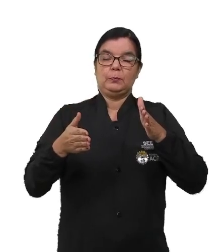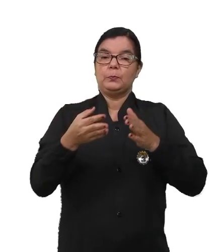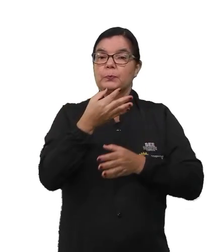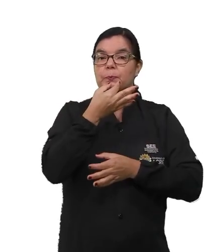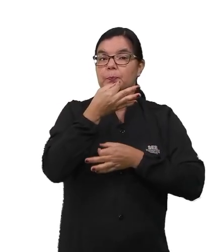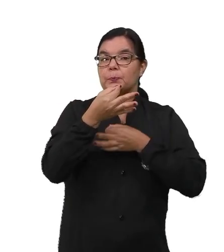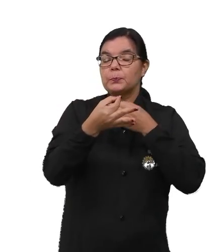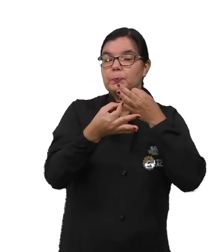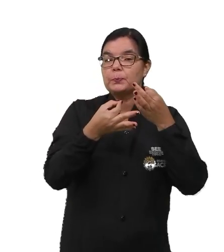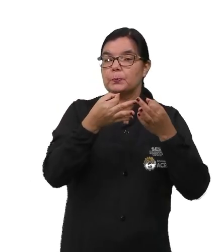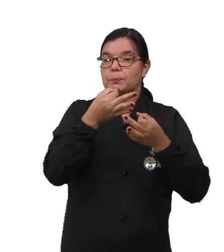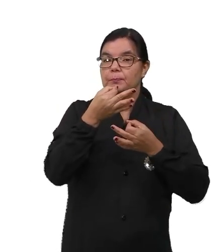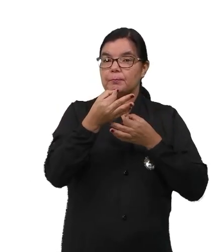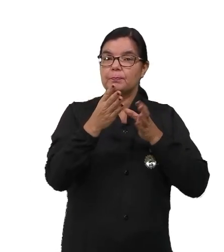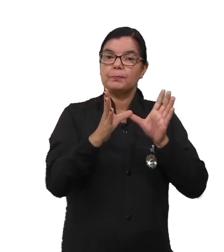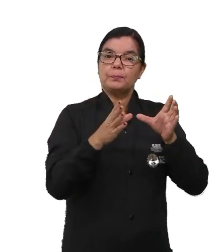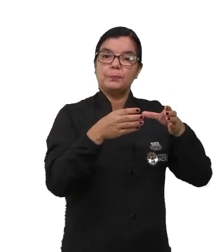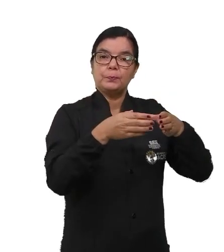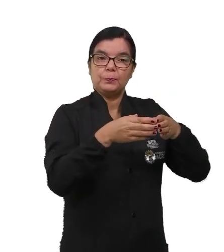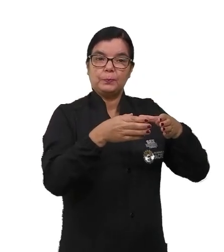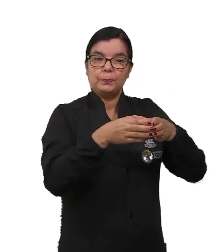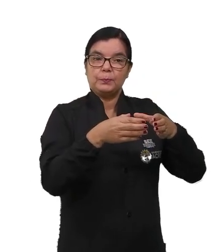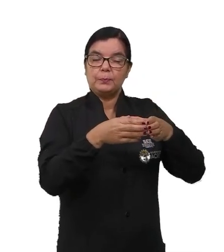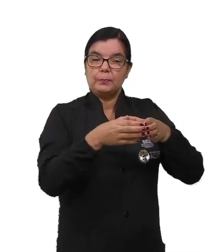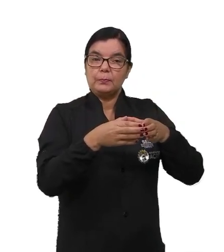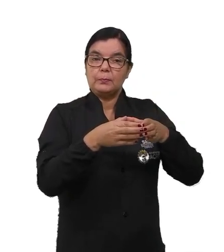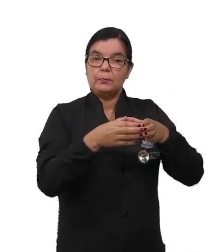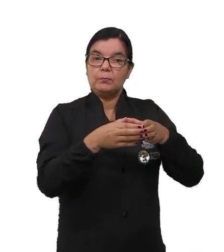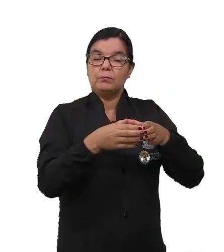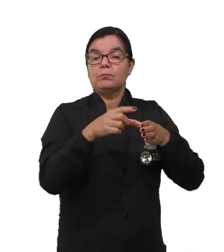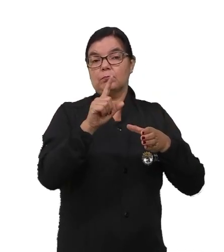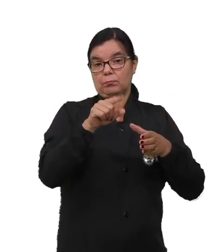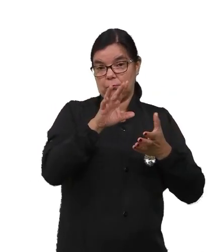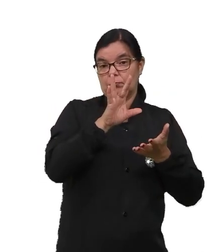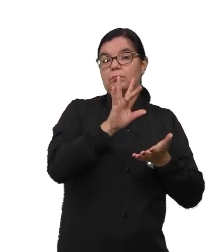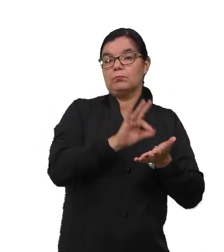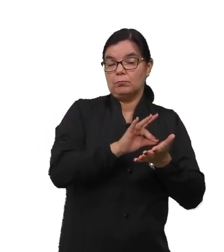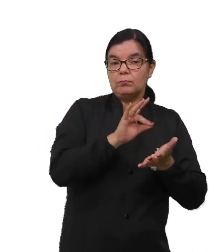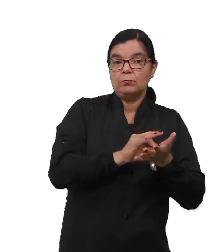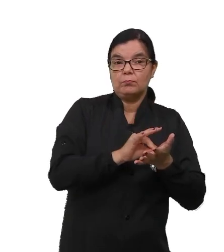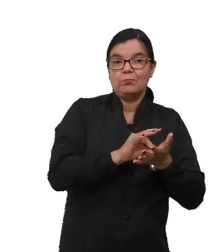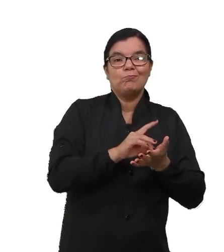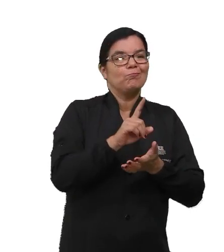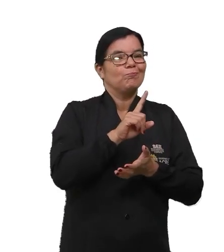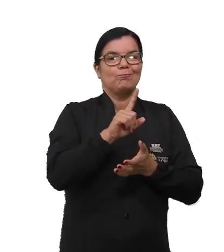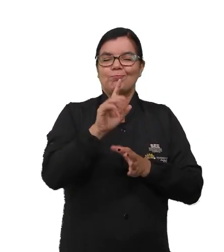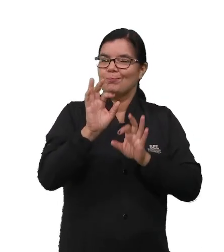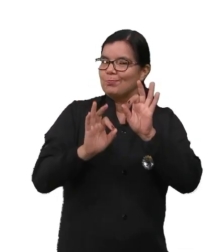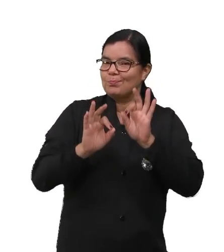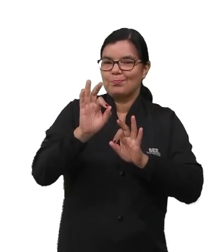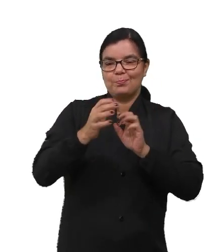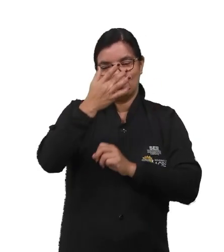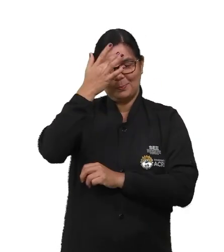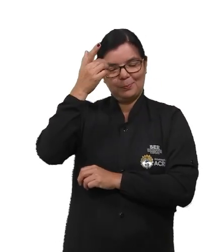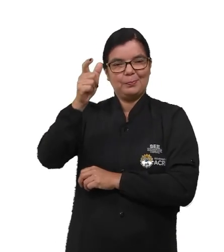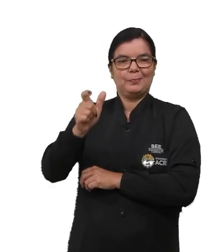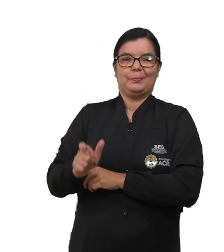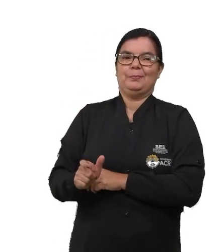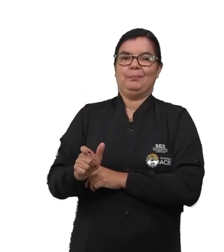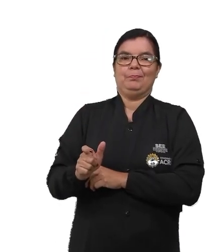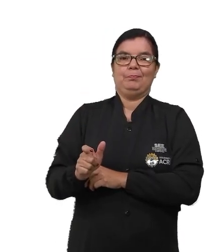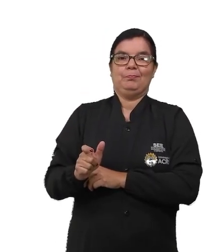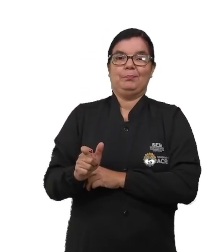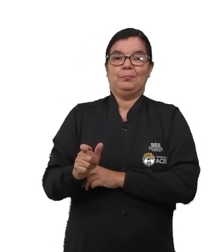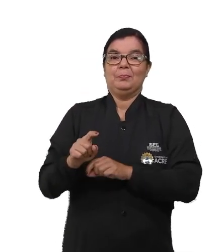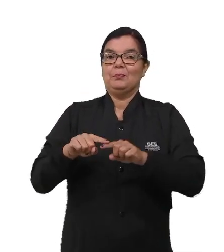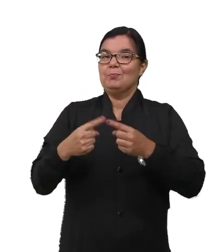fragmentada sobre o ponto de vista de conjunto, em que o real não é construído pelo sujeito, em